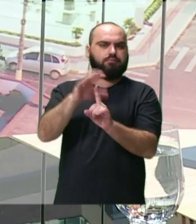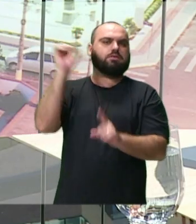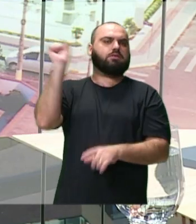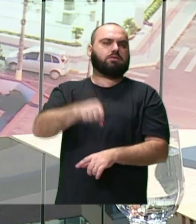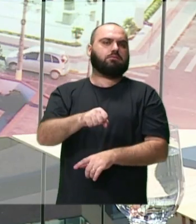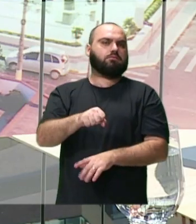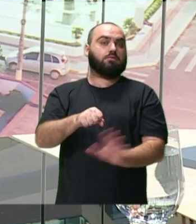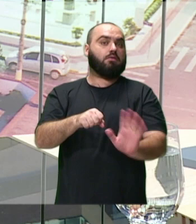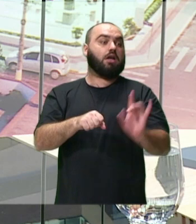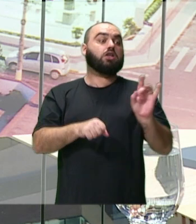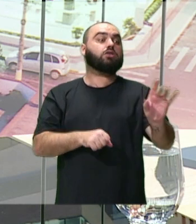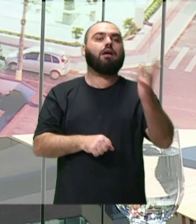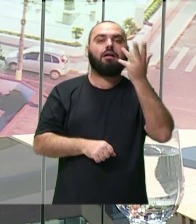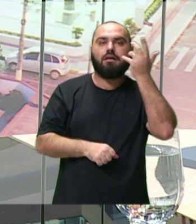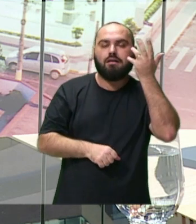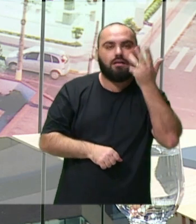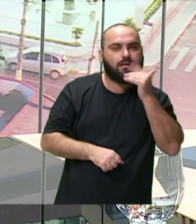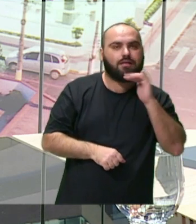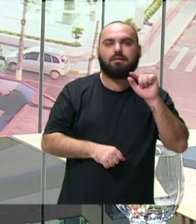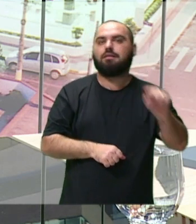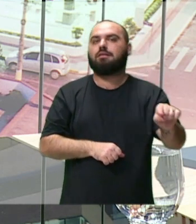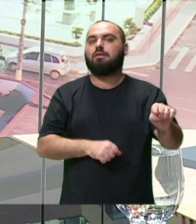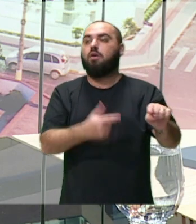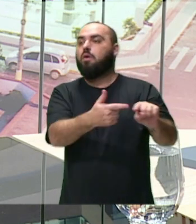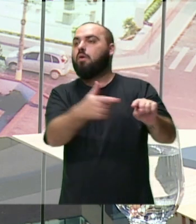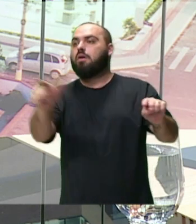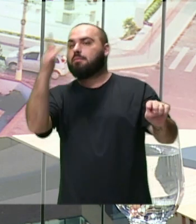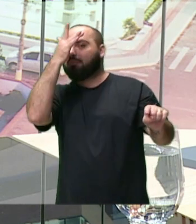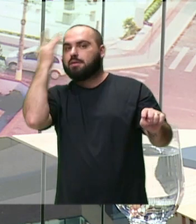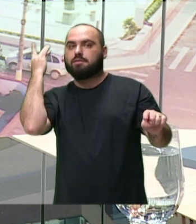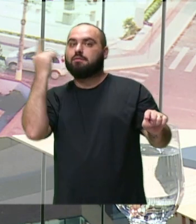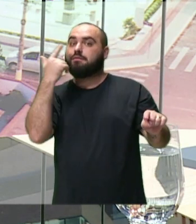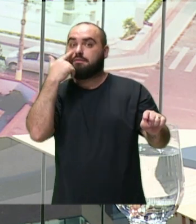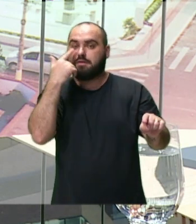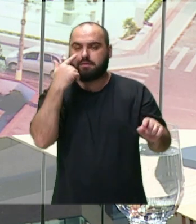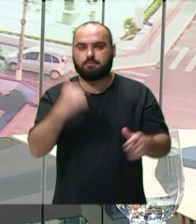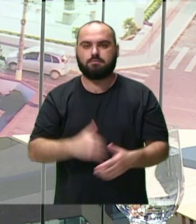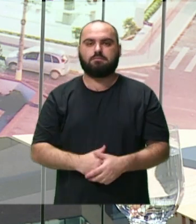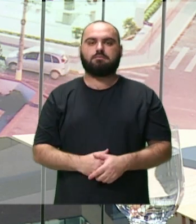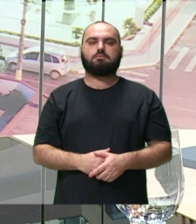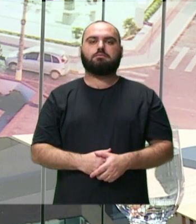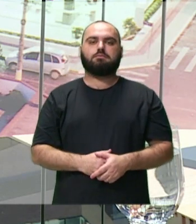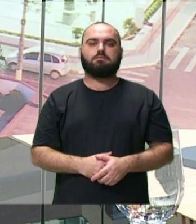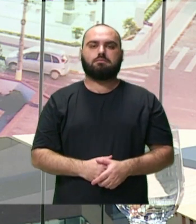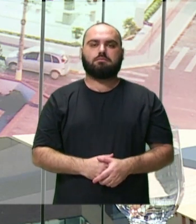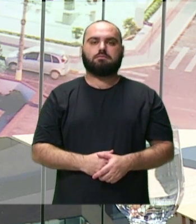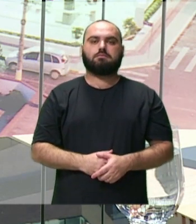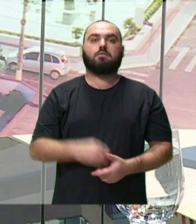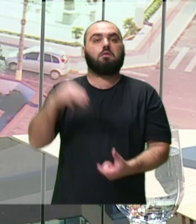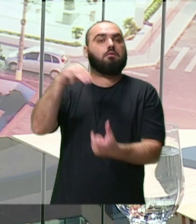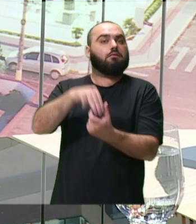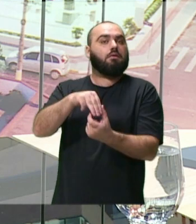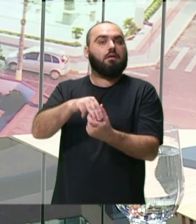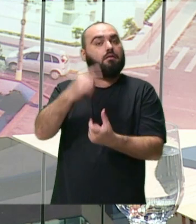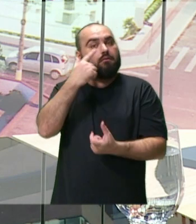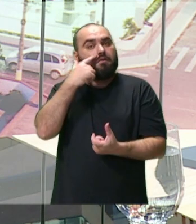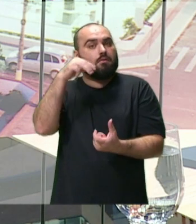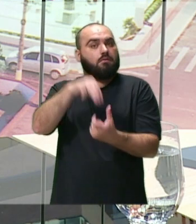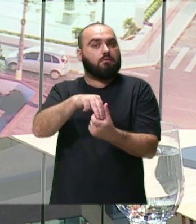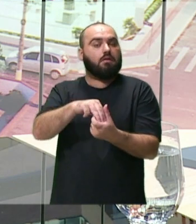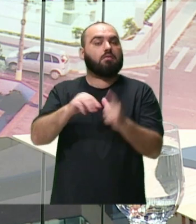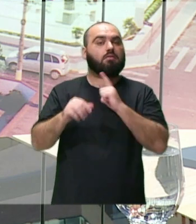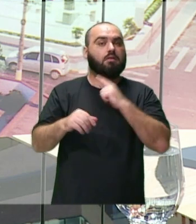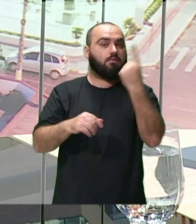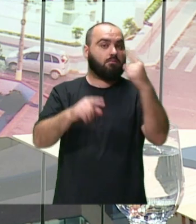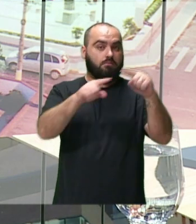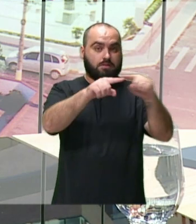só aquelas meninas e meninos, mas outras pessoas. E eu quero dar exemplo aqui da Univale. A Univale teve uma sala